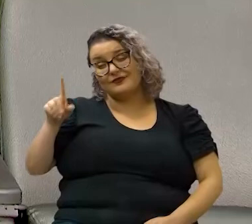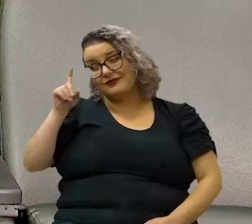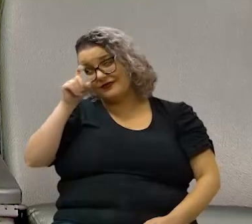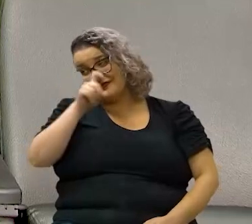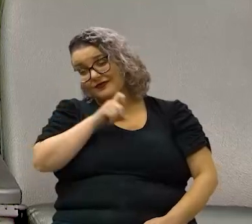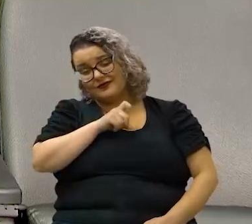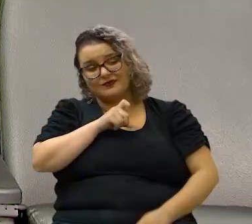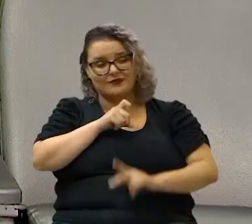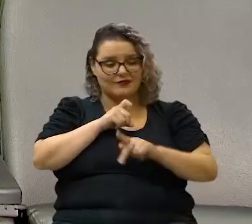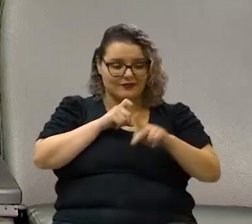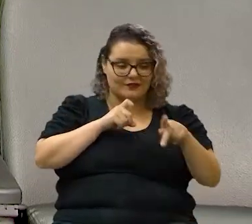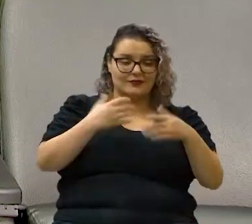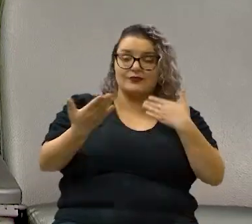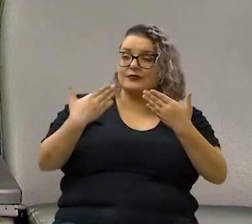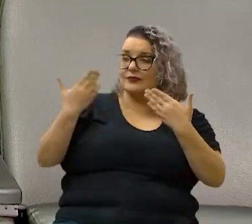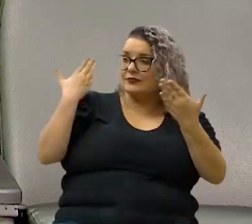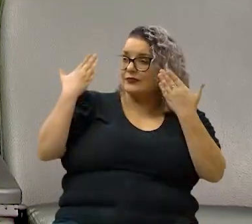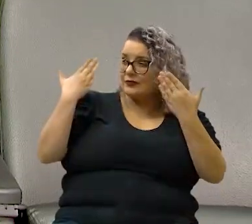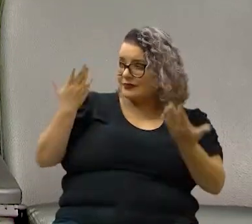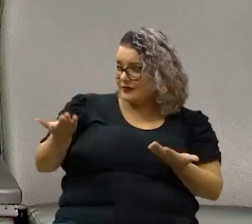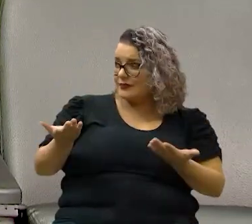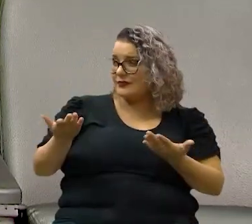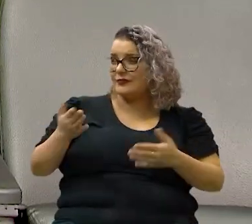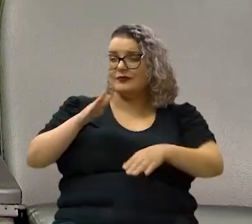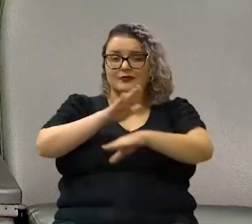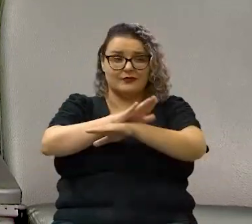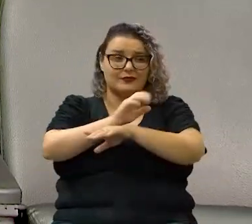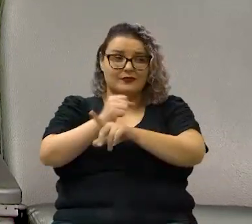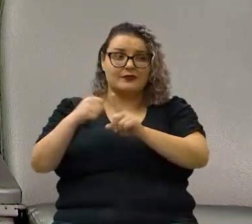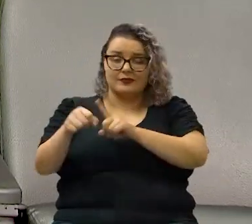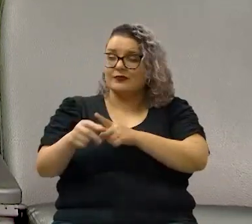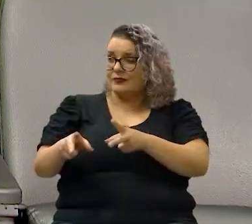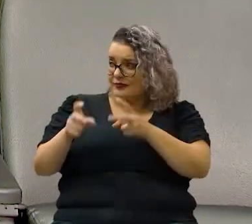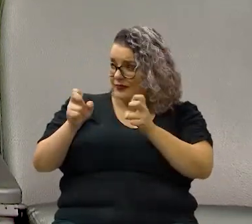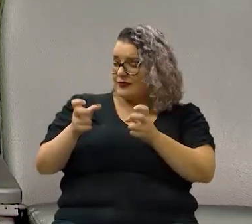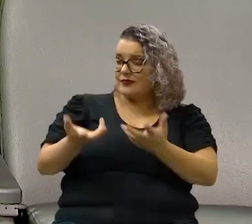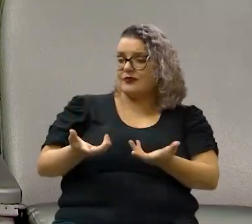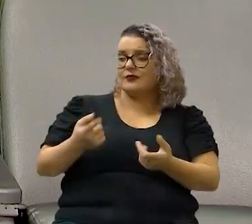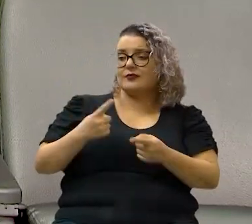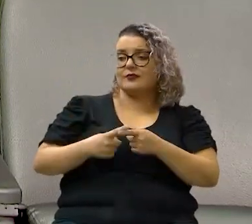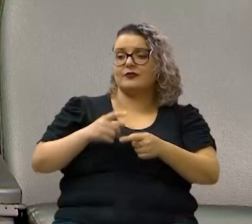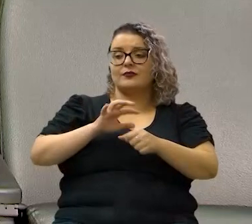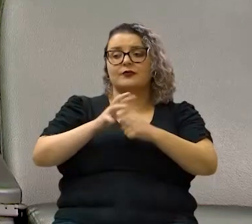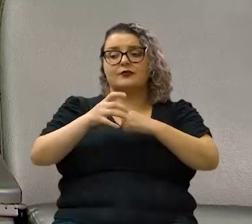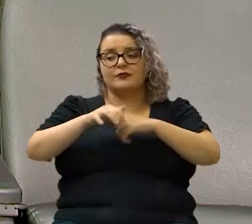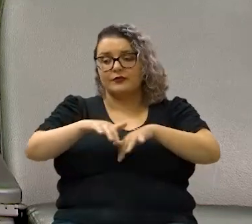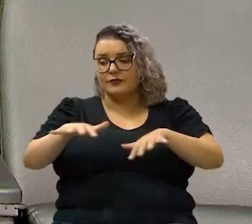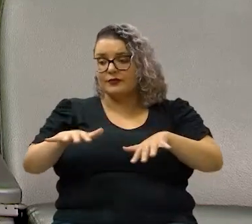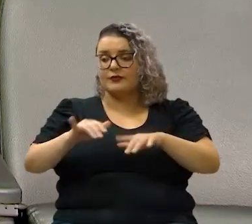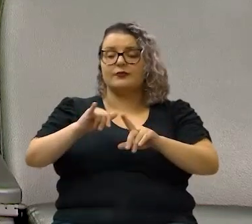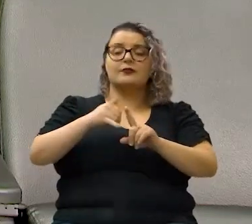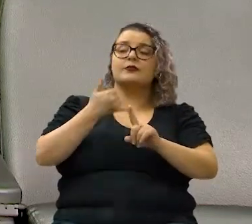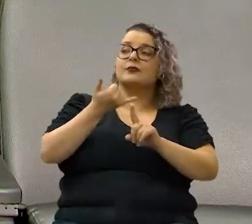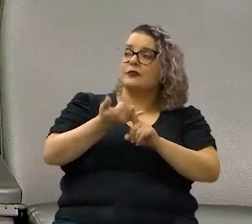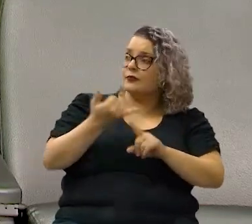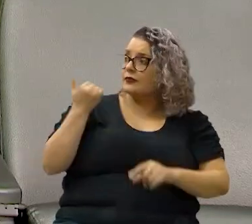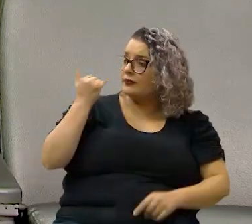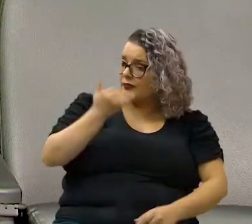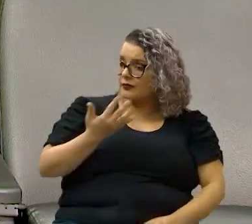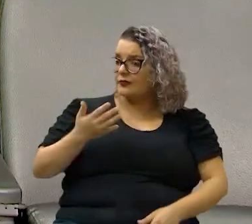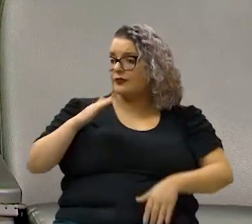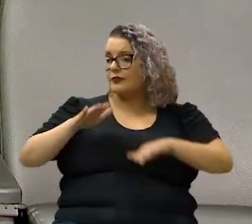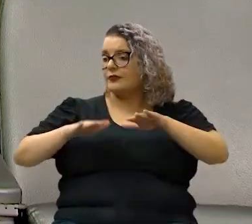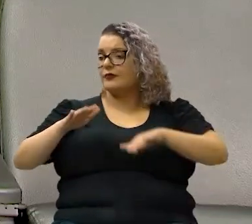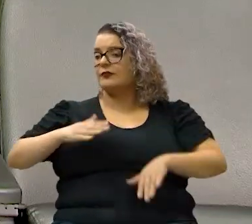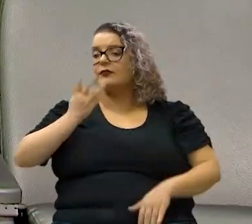vezes o professor conversando até com o psicólogo consegue identificar isso, porque nós passamos por pandemia, tem a questão do bullying que você